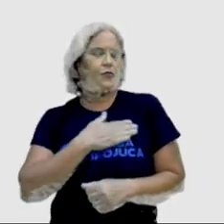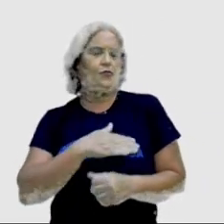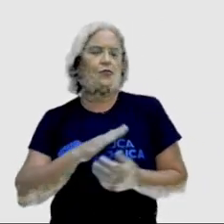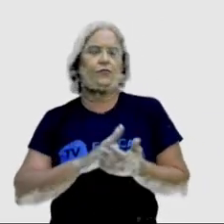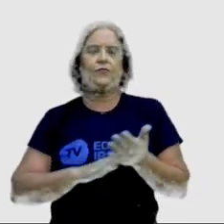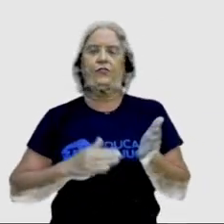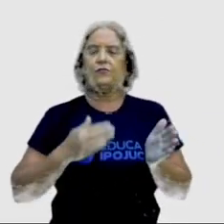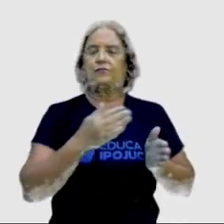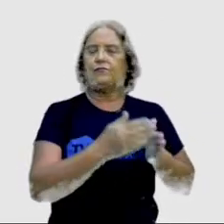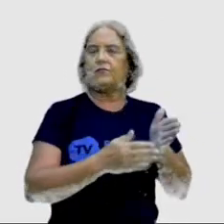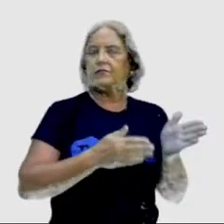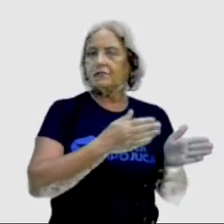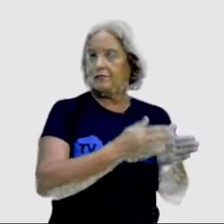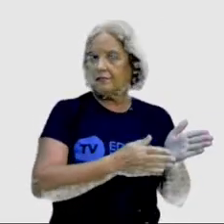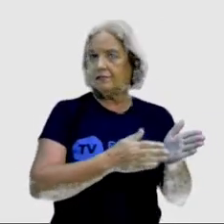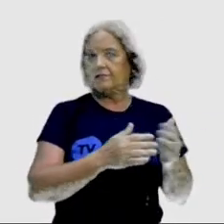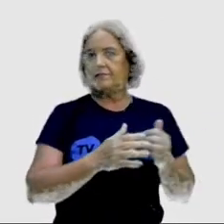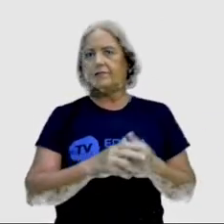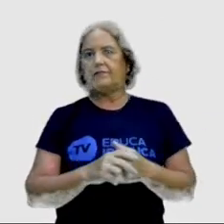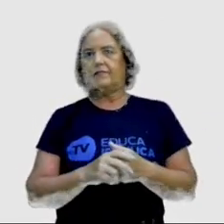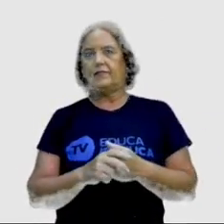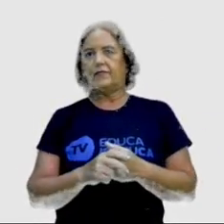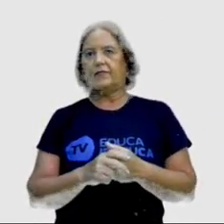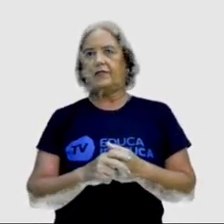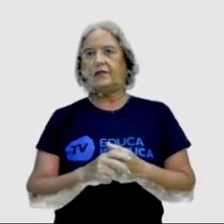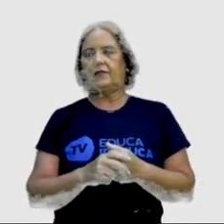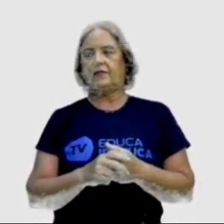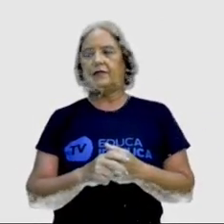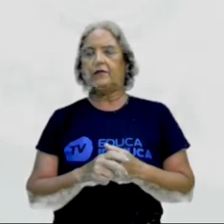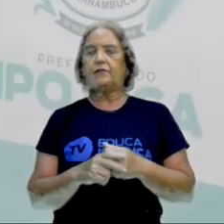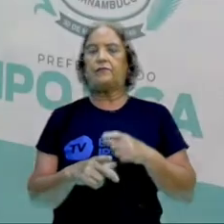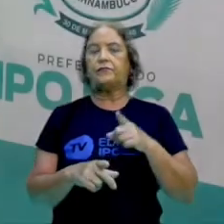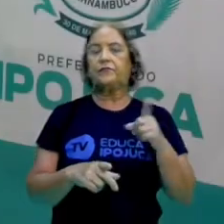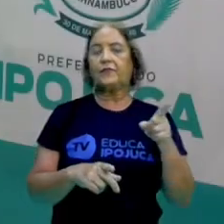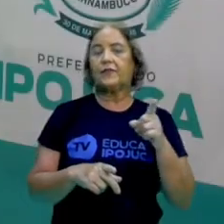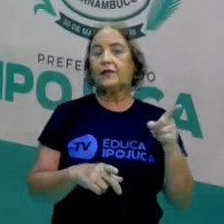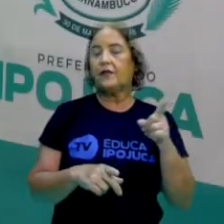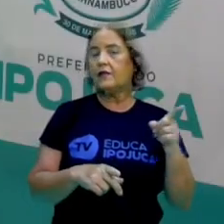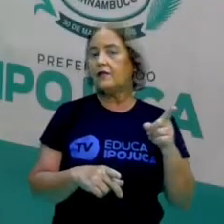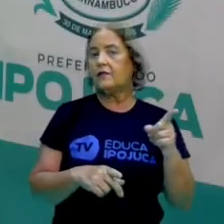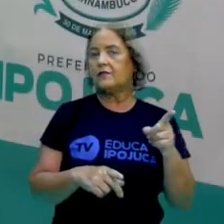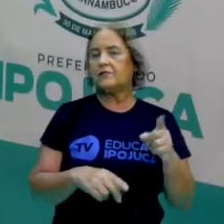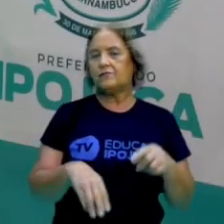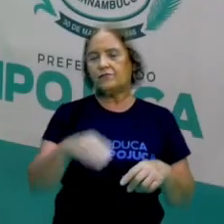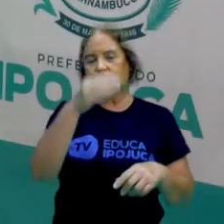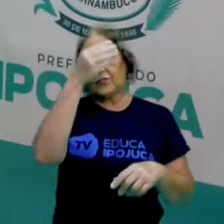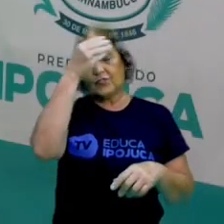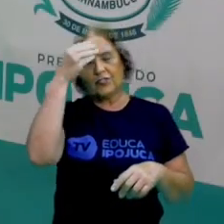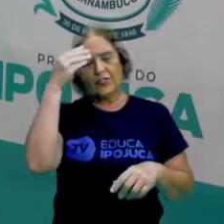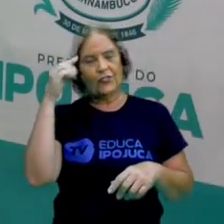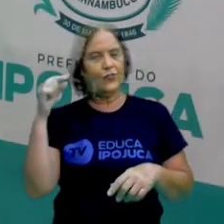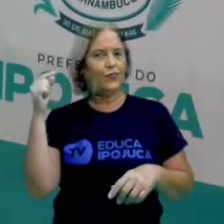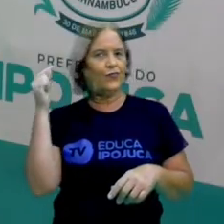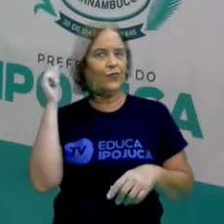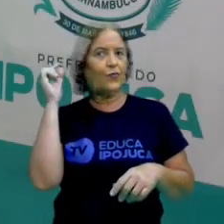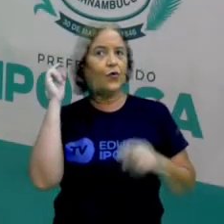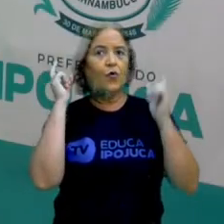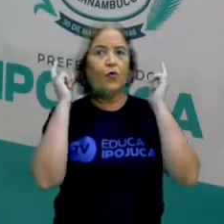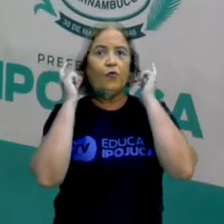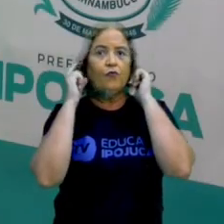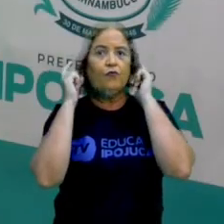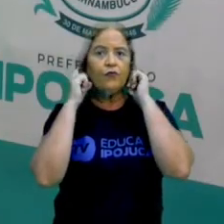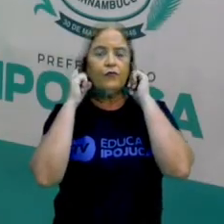home. Eles esqueceram o fone em casa. E é isso aí, pessoal. A aula de hoje